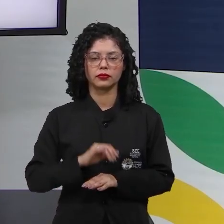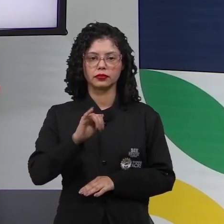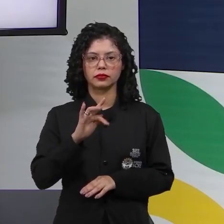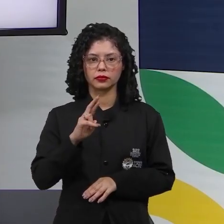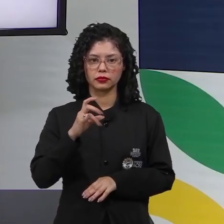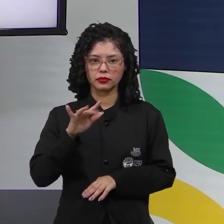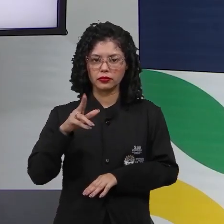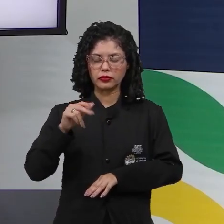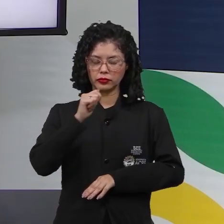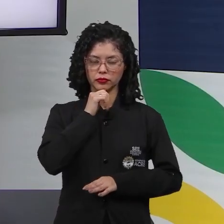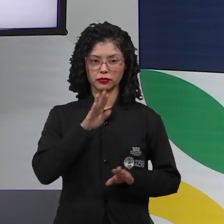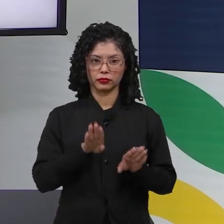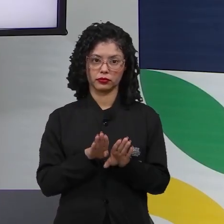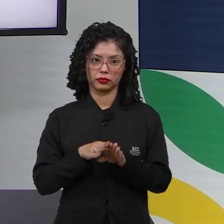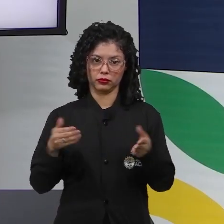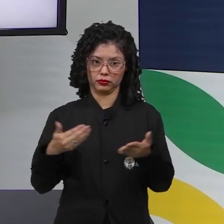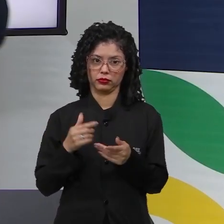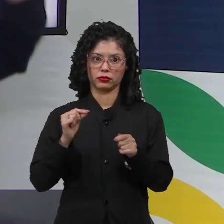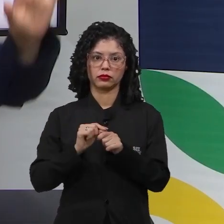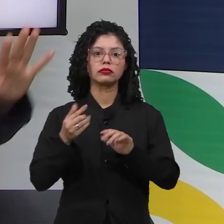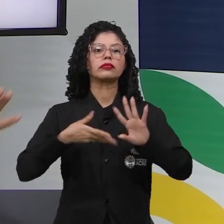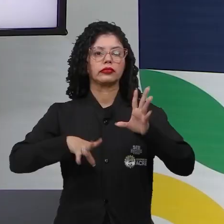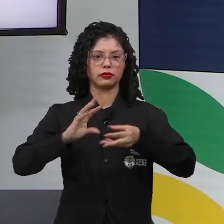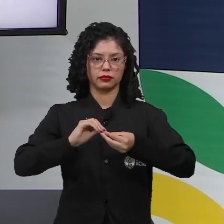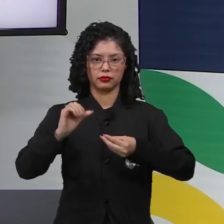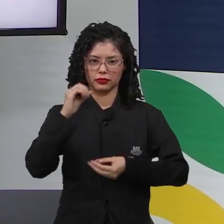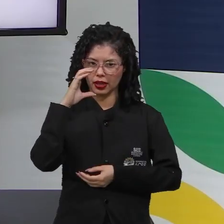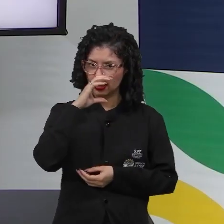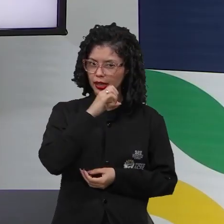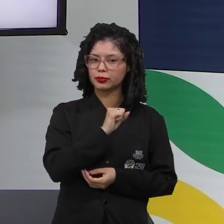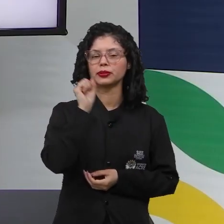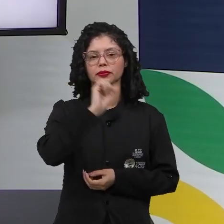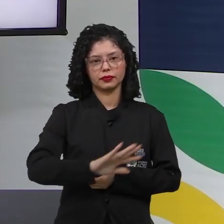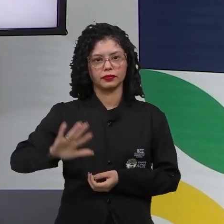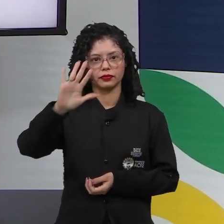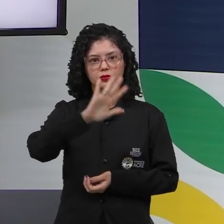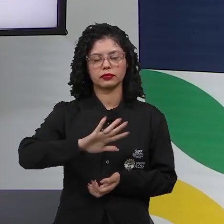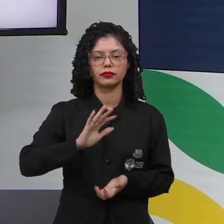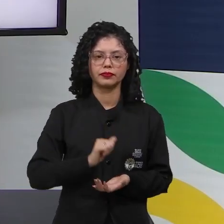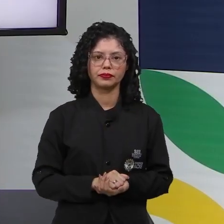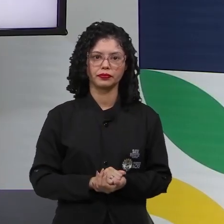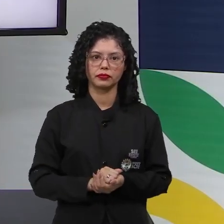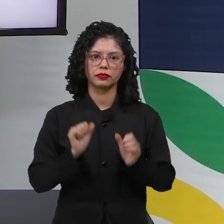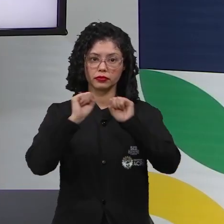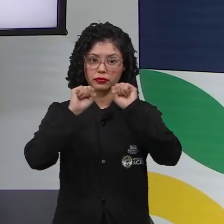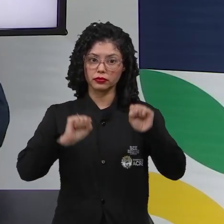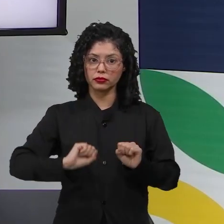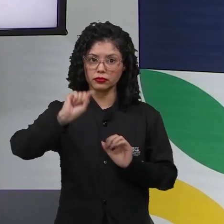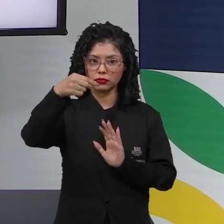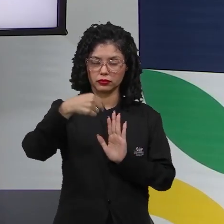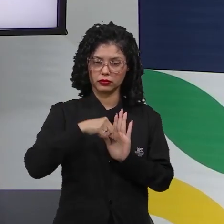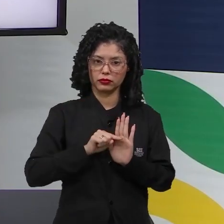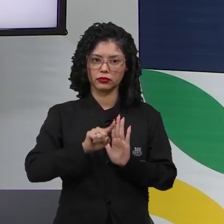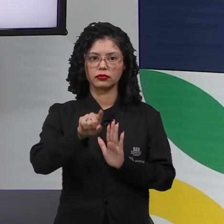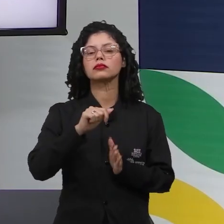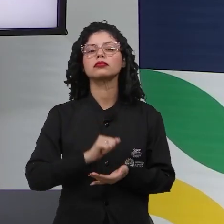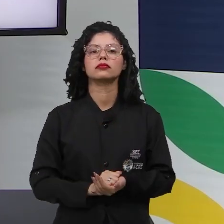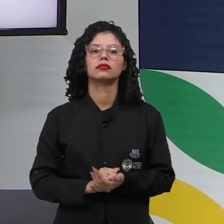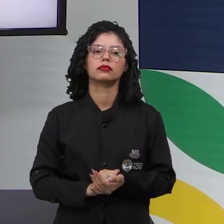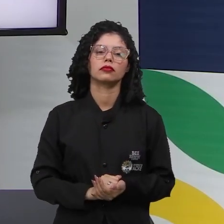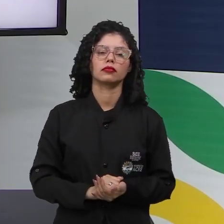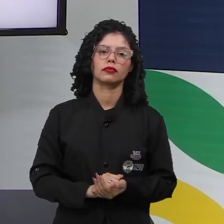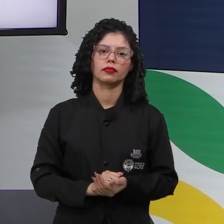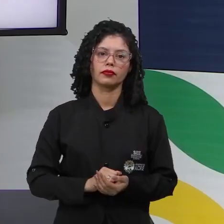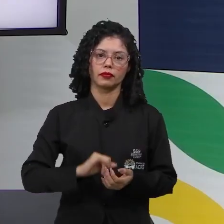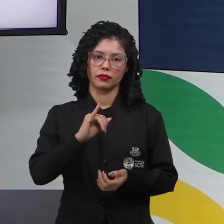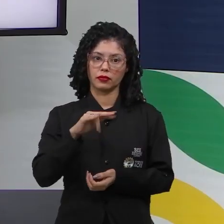infecções, tá, gente? Então, a gente fez aqui um review, né, bem geral sobre o sistema imunológico, desde o